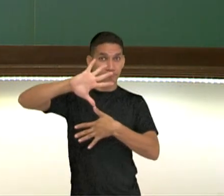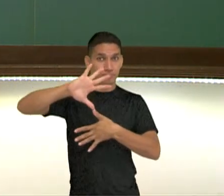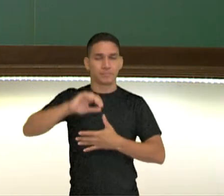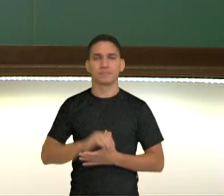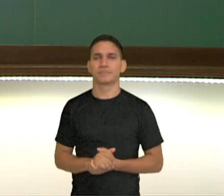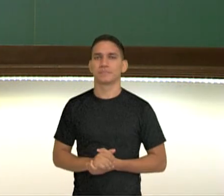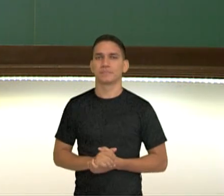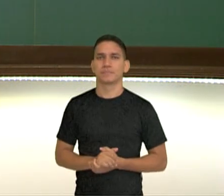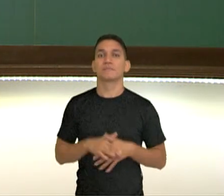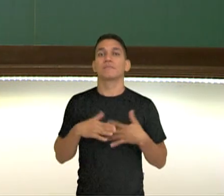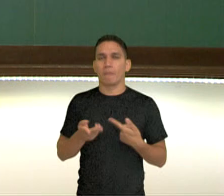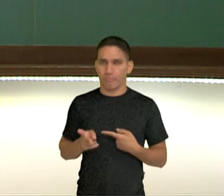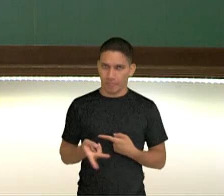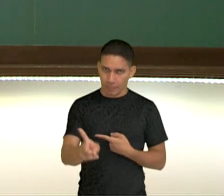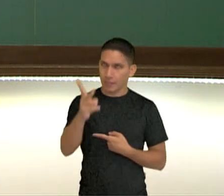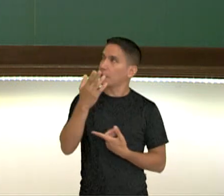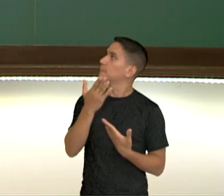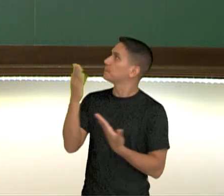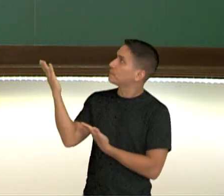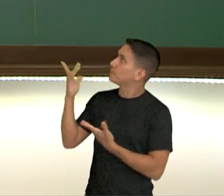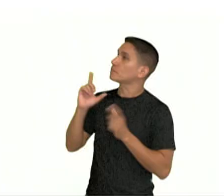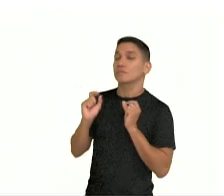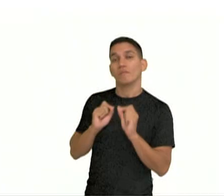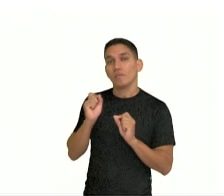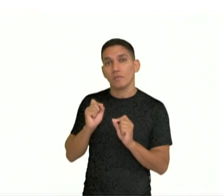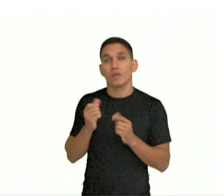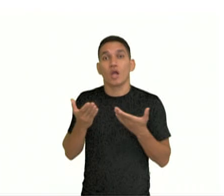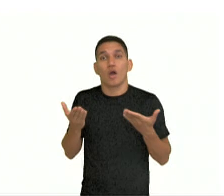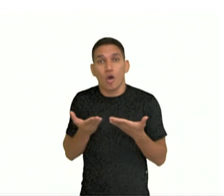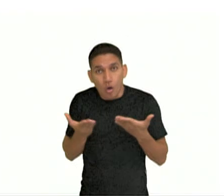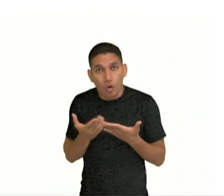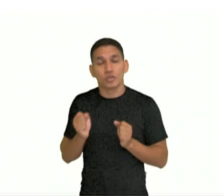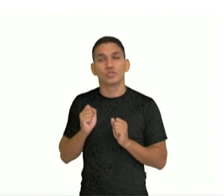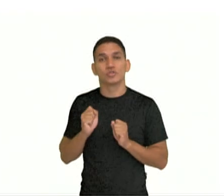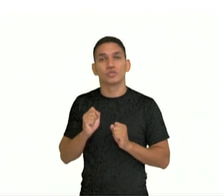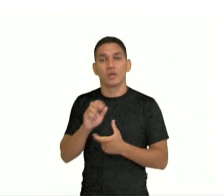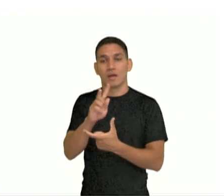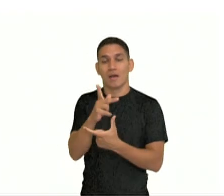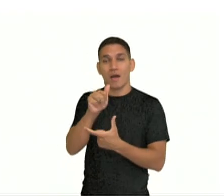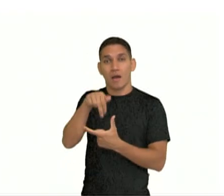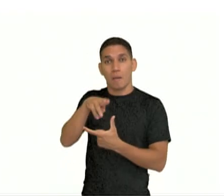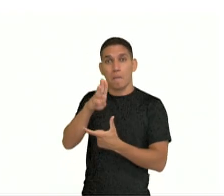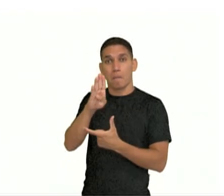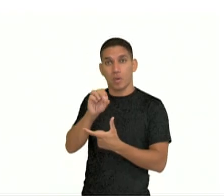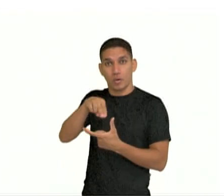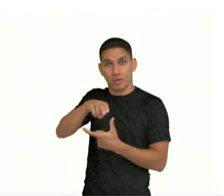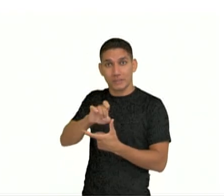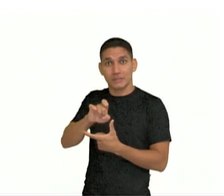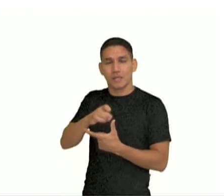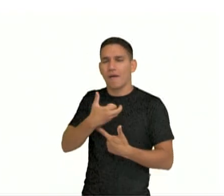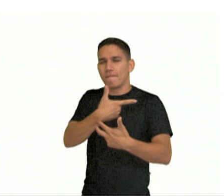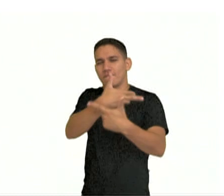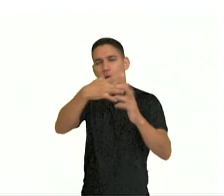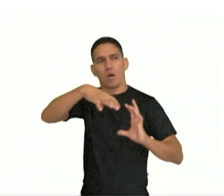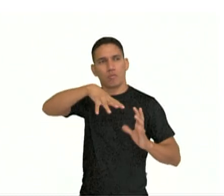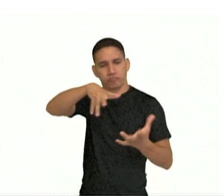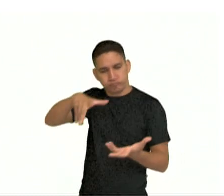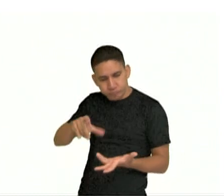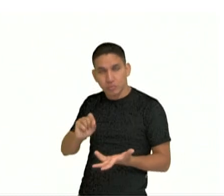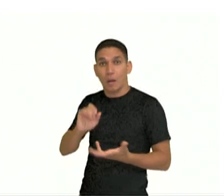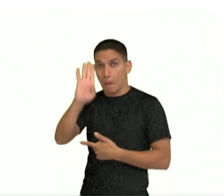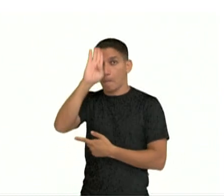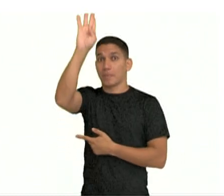tá dando sequência no nosso trabalho hoje o Ramone é uma forma de arte praticada por muitas pessoas no mundo todo principalmente